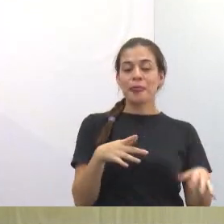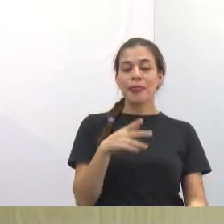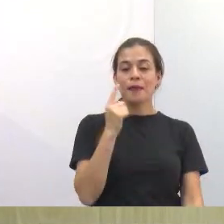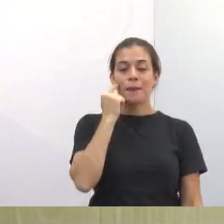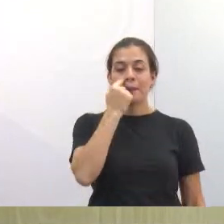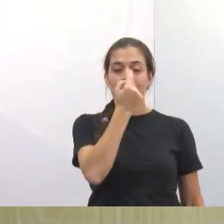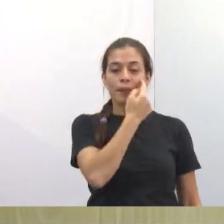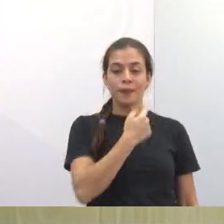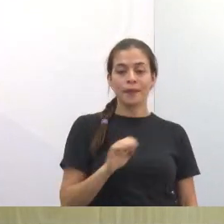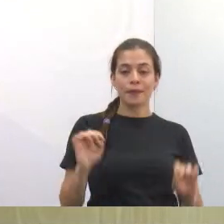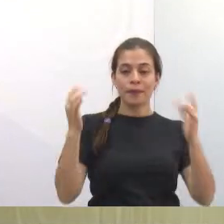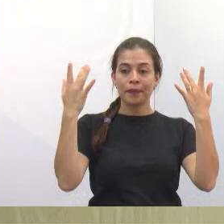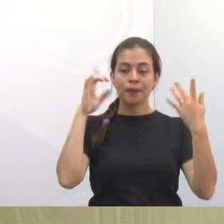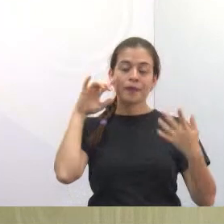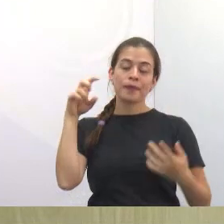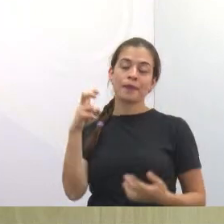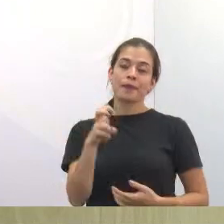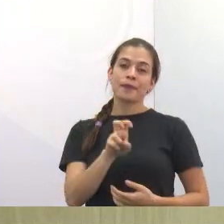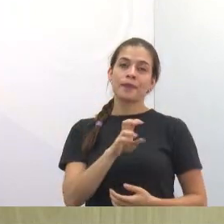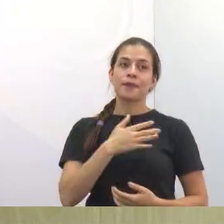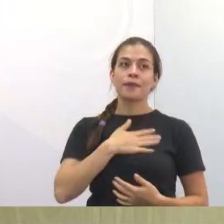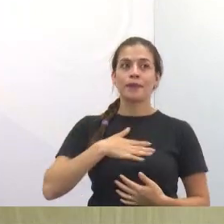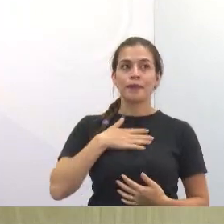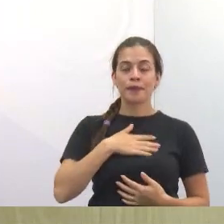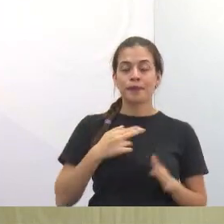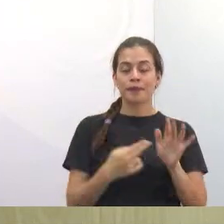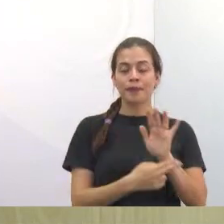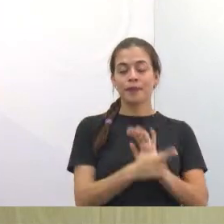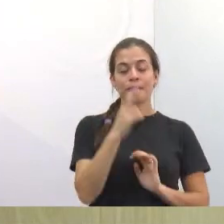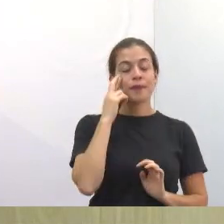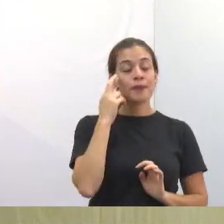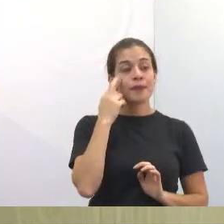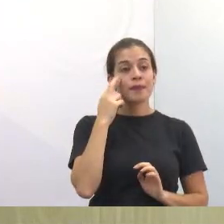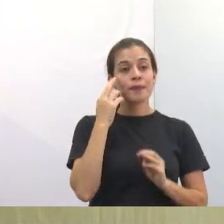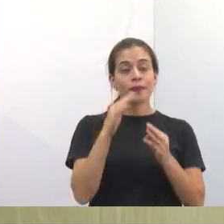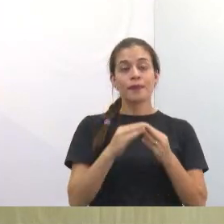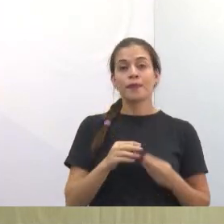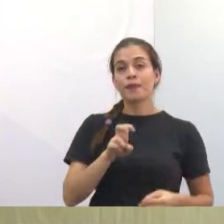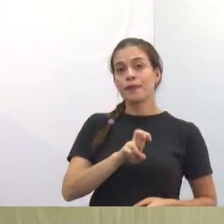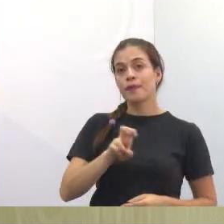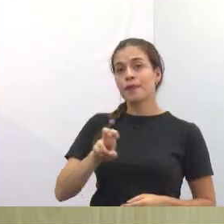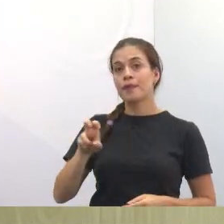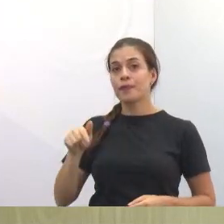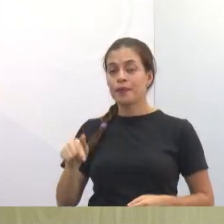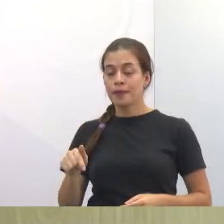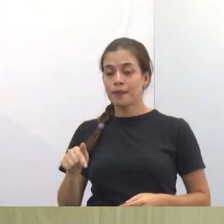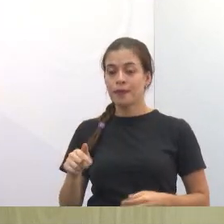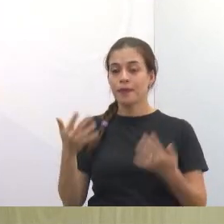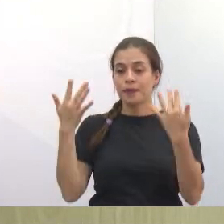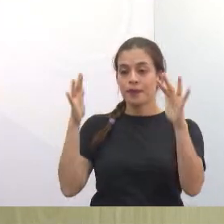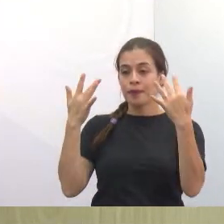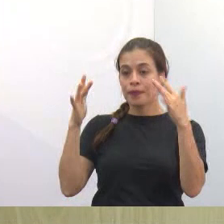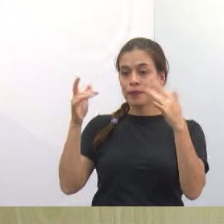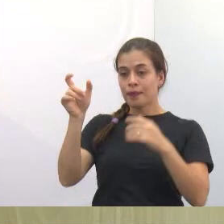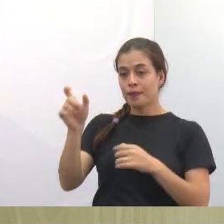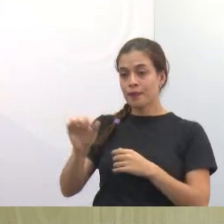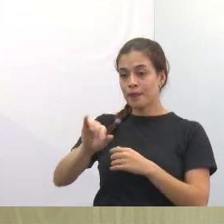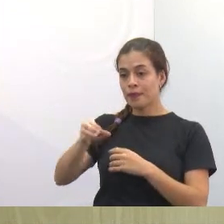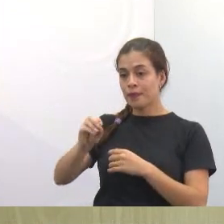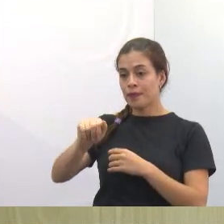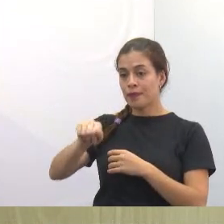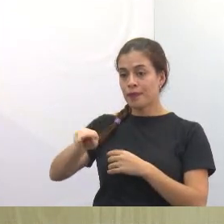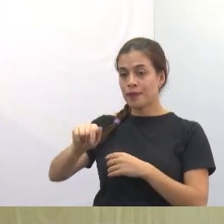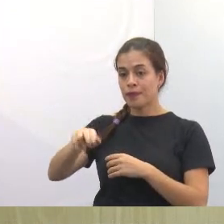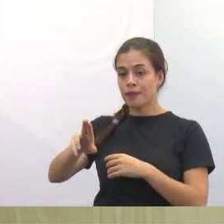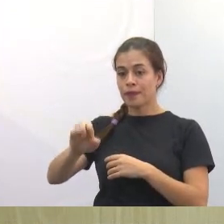Autoria, Roninha. Moção 557, moção congratulatória e menção de mérito ao Dr. Joaquim Ferreira, neto, pelo